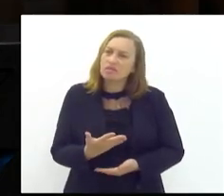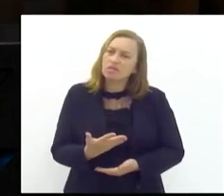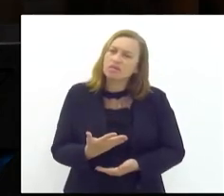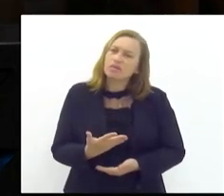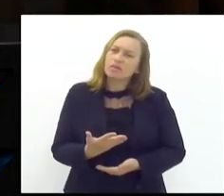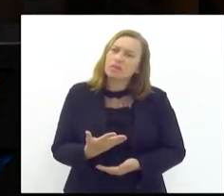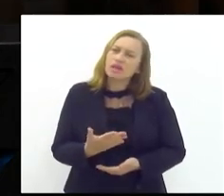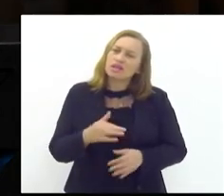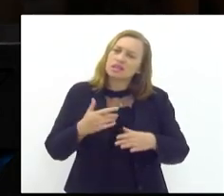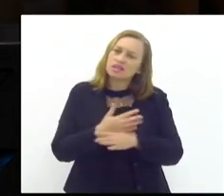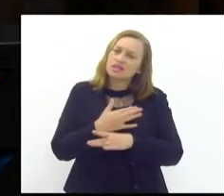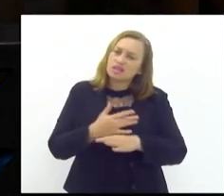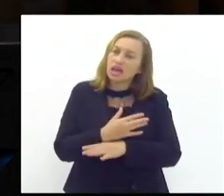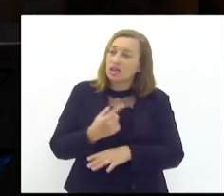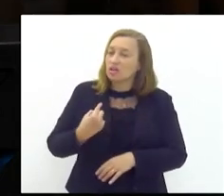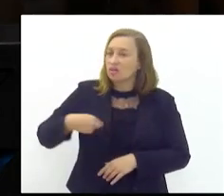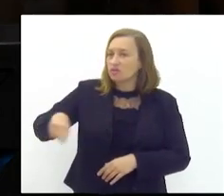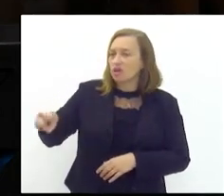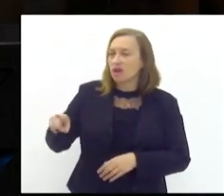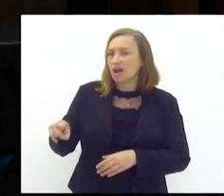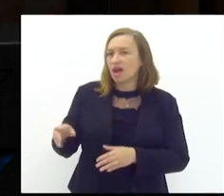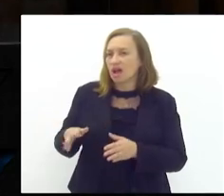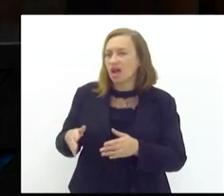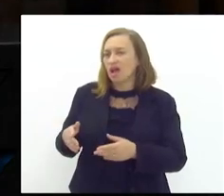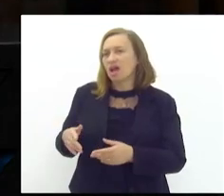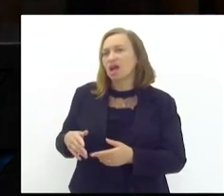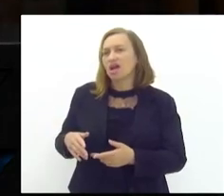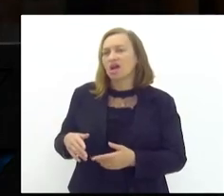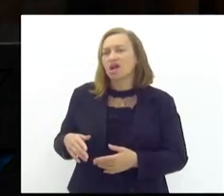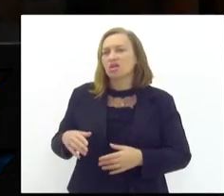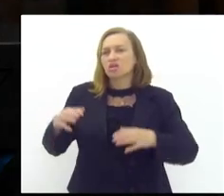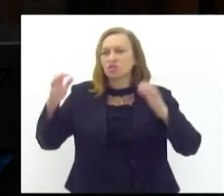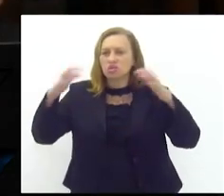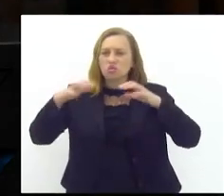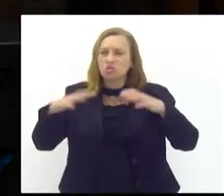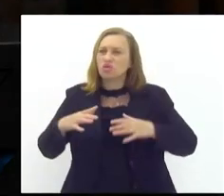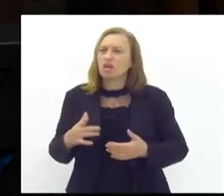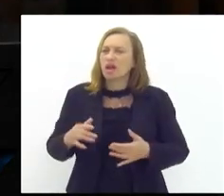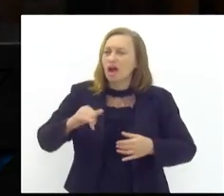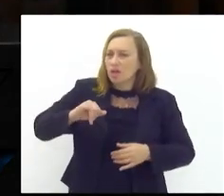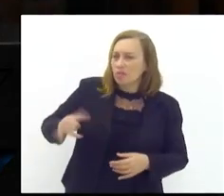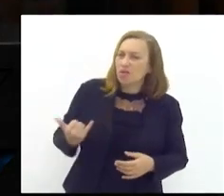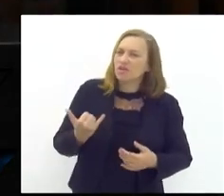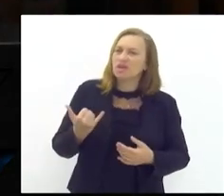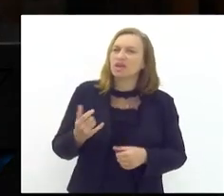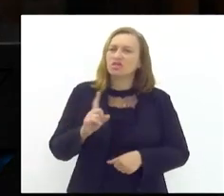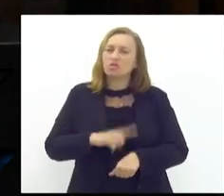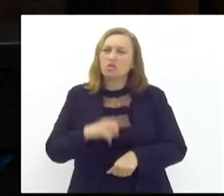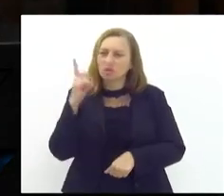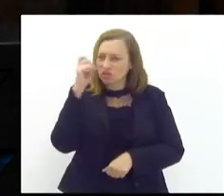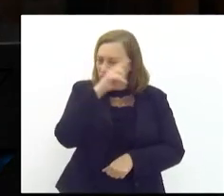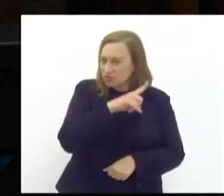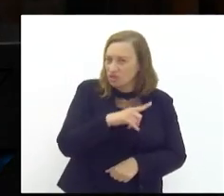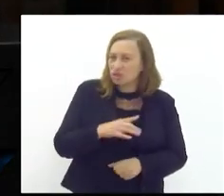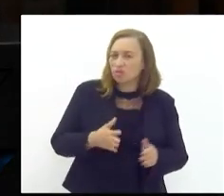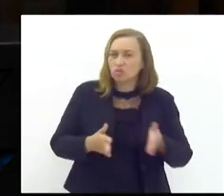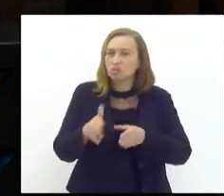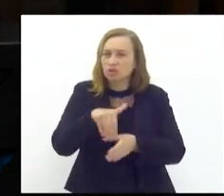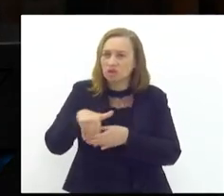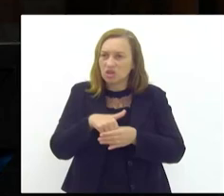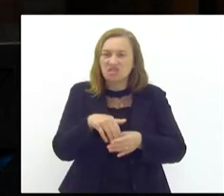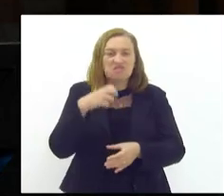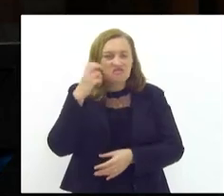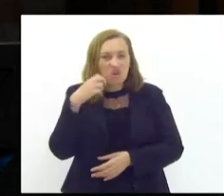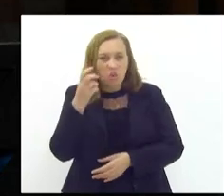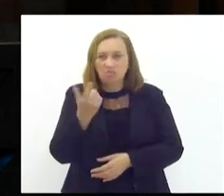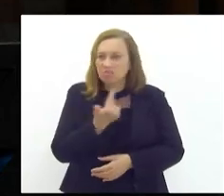com bando de apoiadores que tem em Petrópolis foi na cara dura na hora de se aproveitar da tragédia política eleitoralmente Não teve